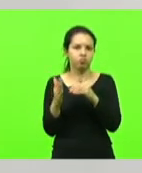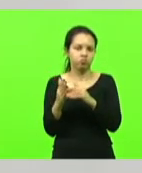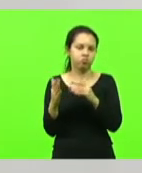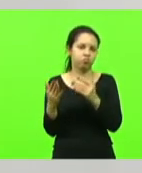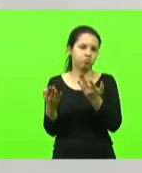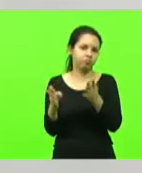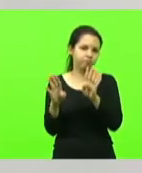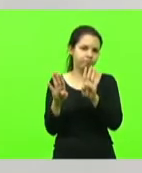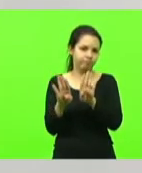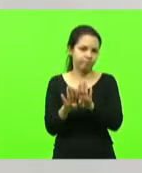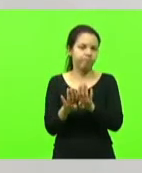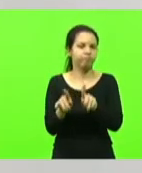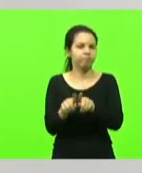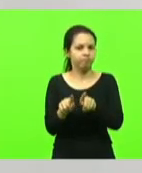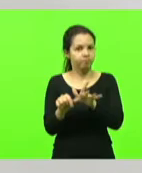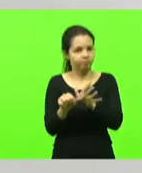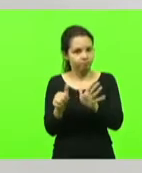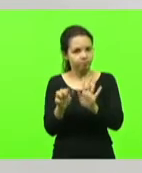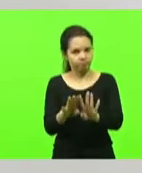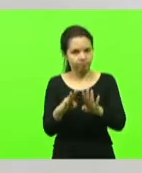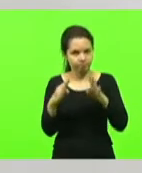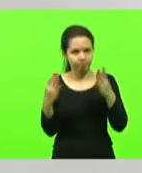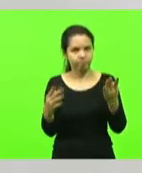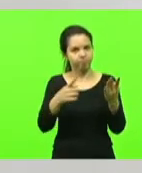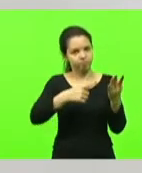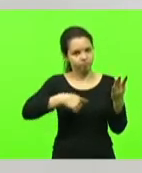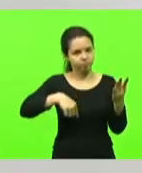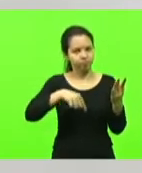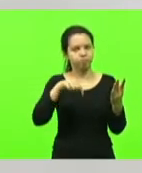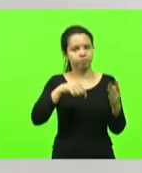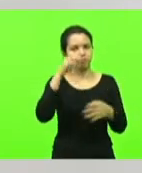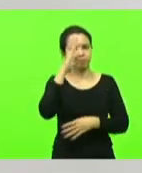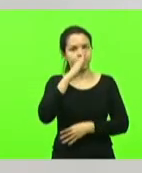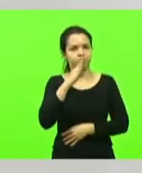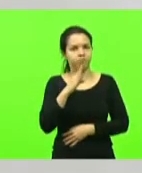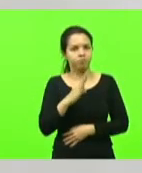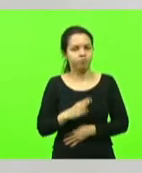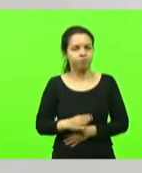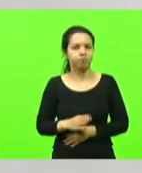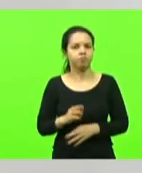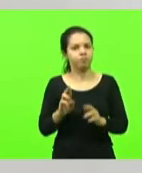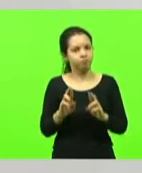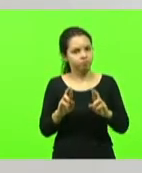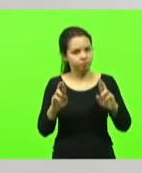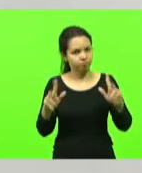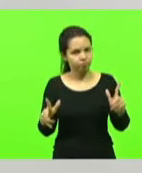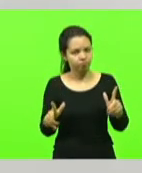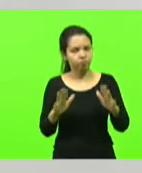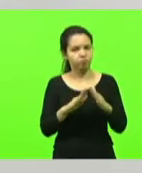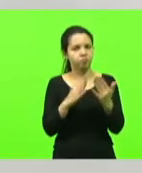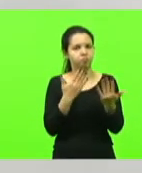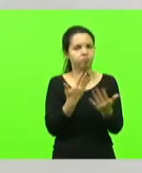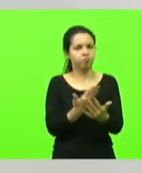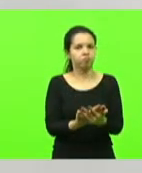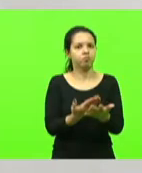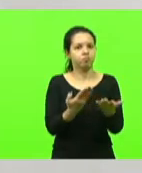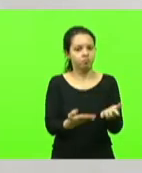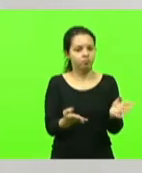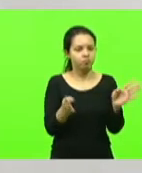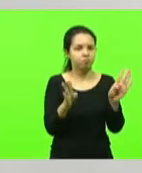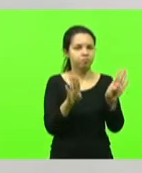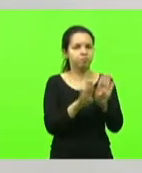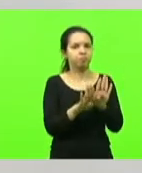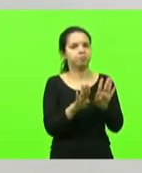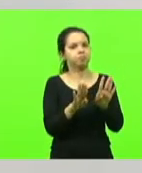para abri-las primeiro também, aqui nós fizemos o contrário, nos esforçamos para fechar escolas primeiro e resistimos para abri-las